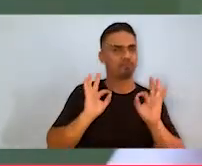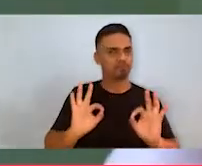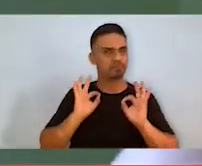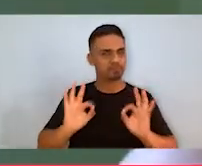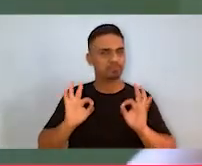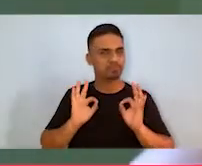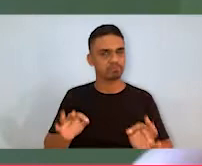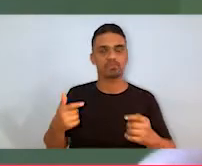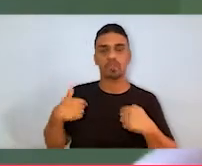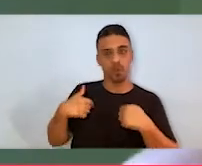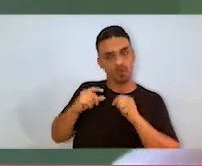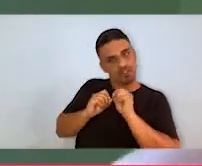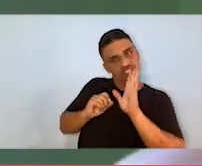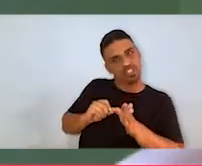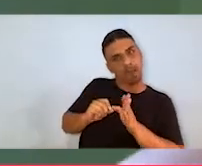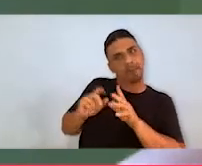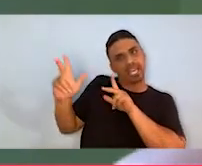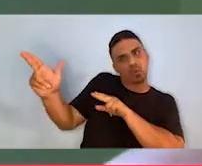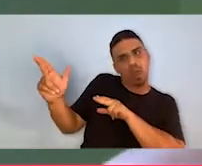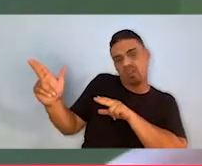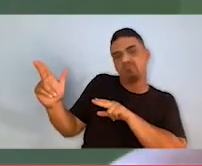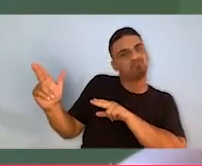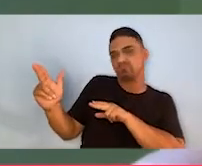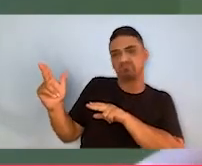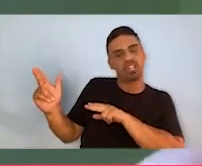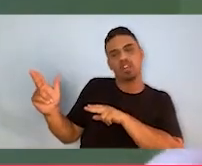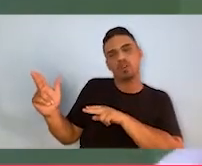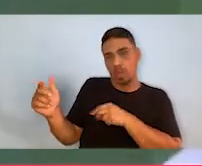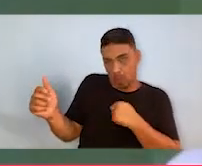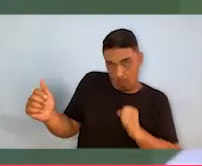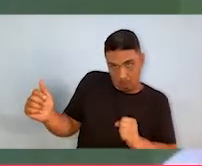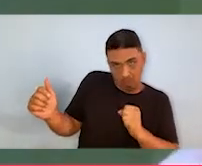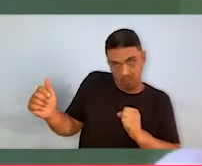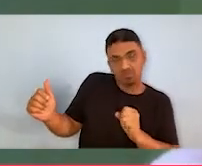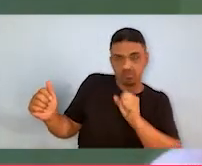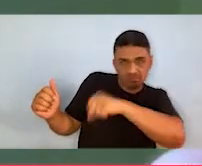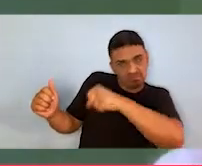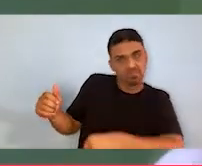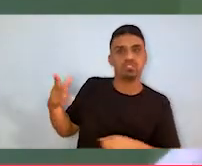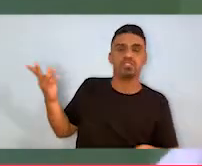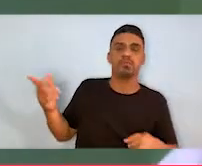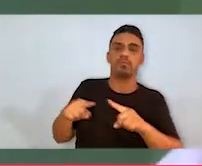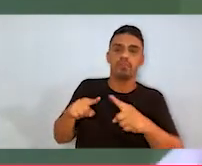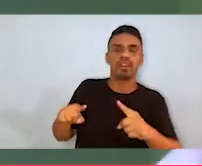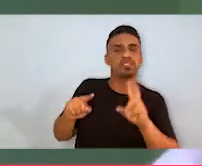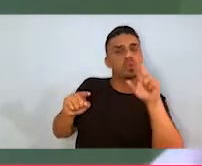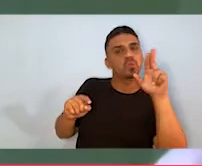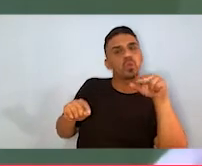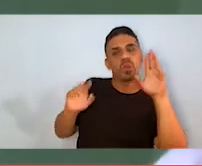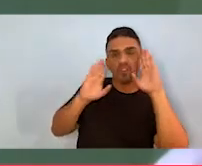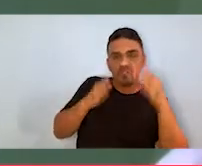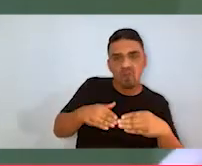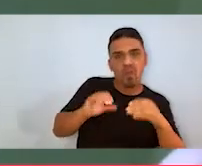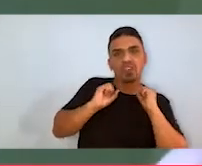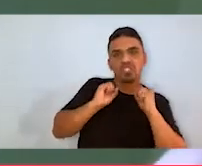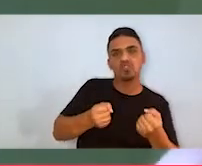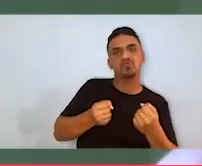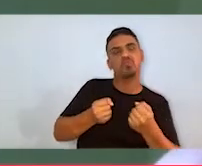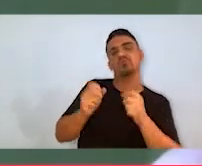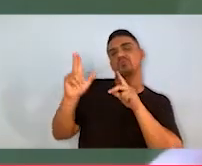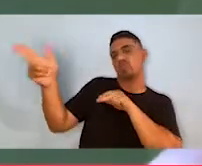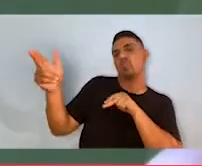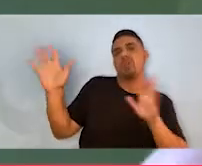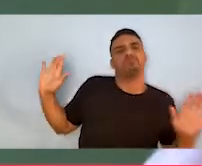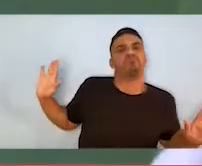mas nada naquele tamanho, naquele nível. Mas eu poderia fazer? Poderia, só nunca tive o empenho, nunca tive a necessidade de fazer